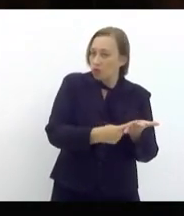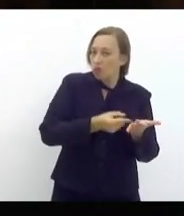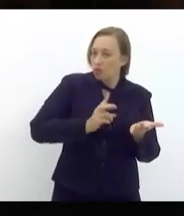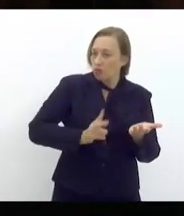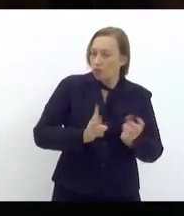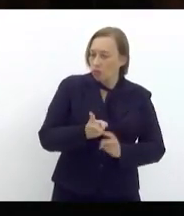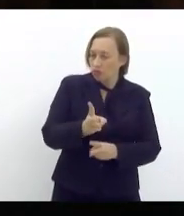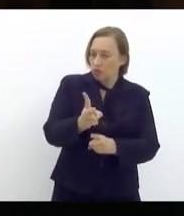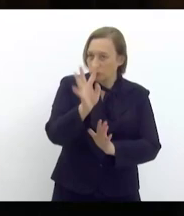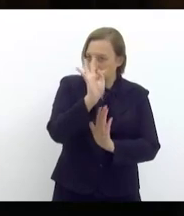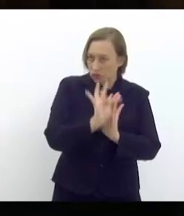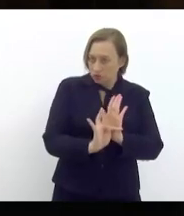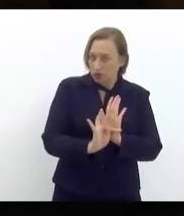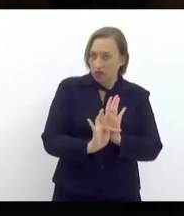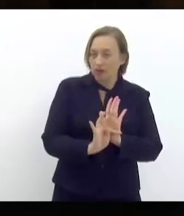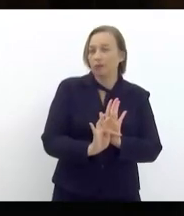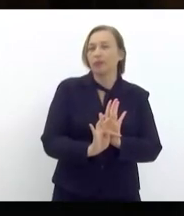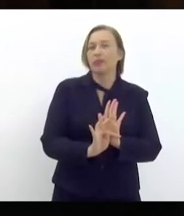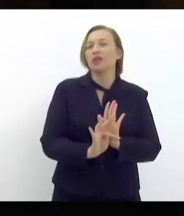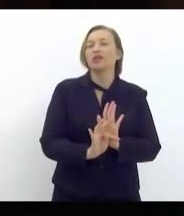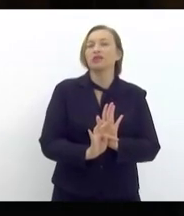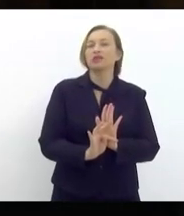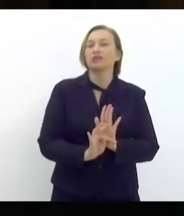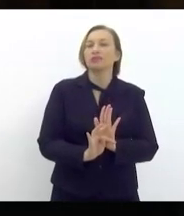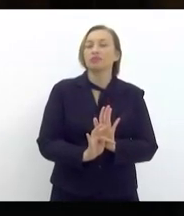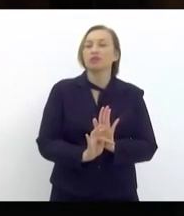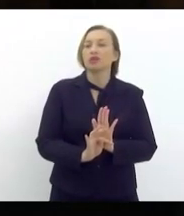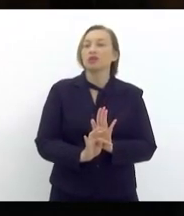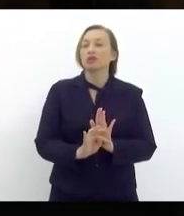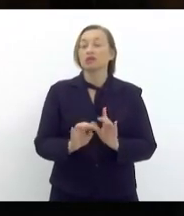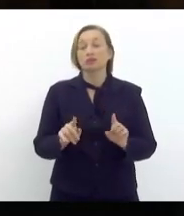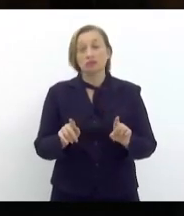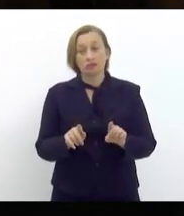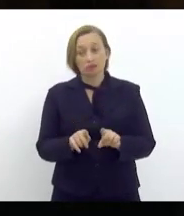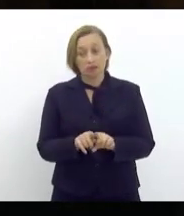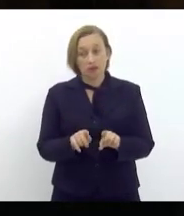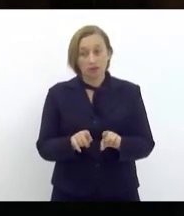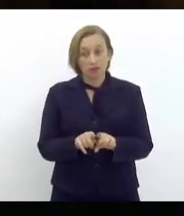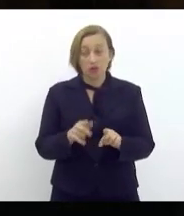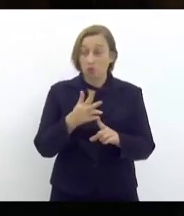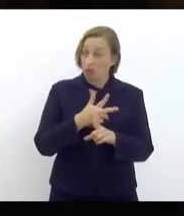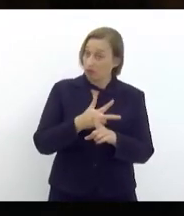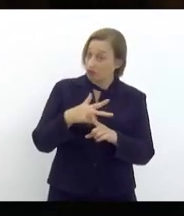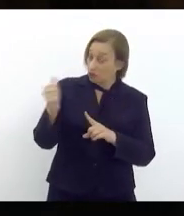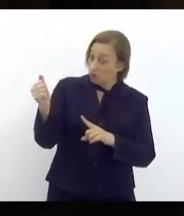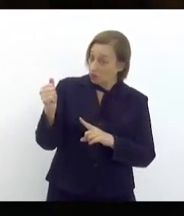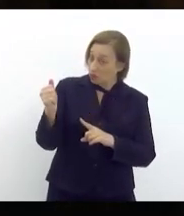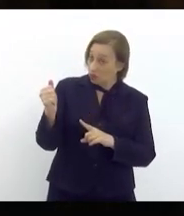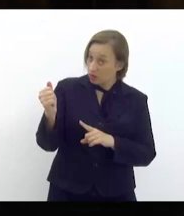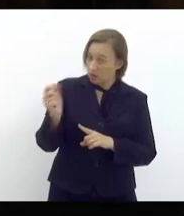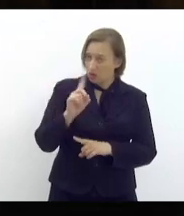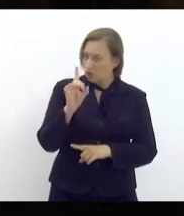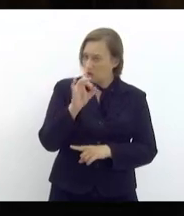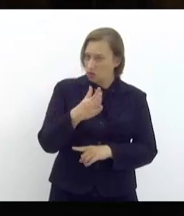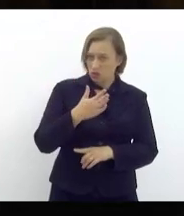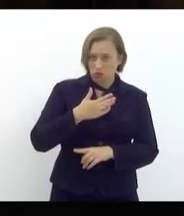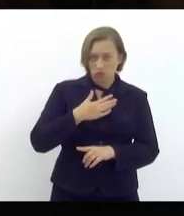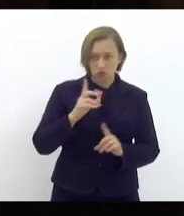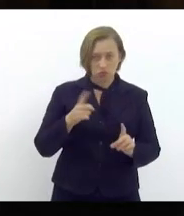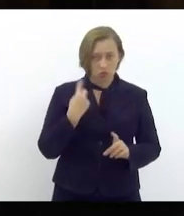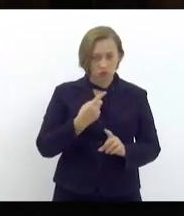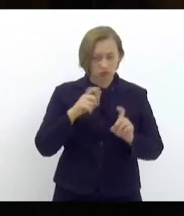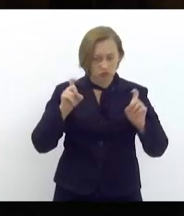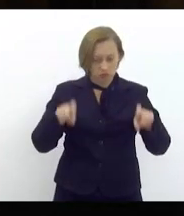celebrado em 2021 não menos importante uma vitória que não é só da nossa mandata